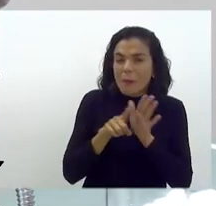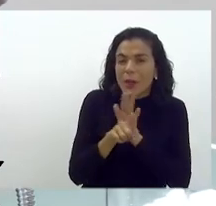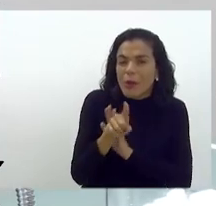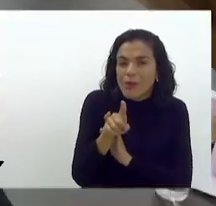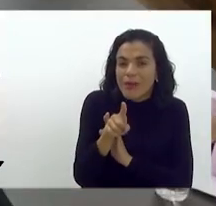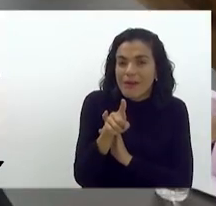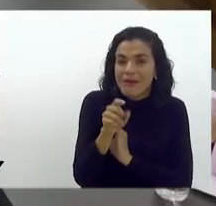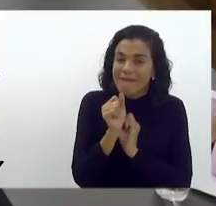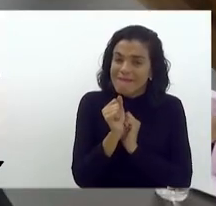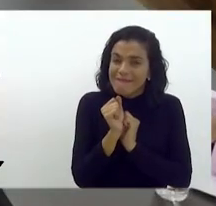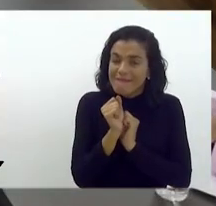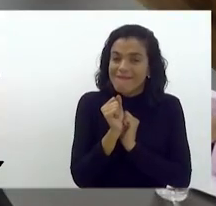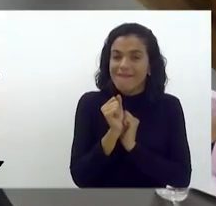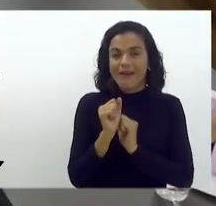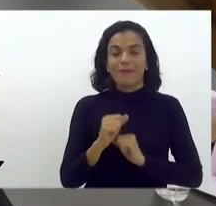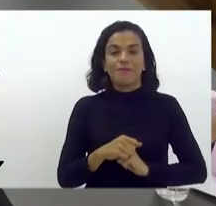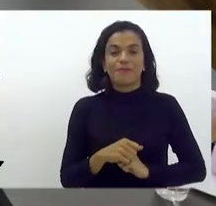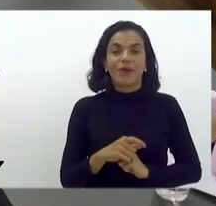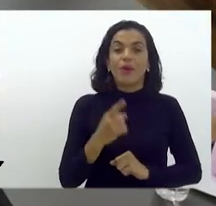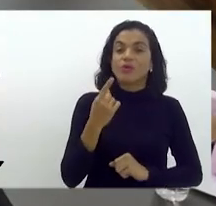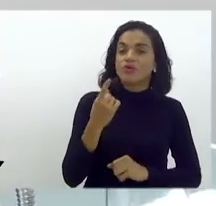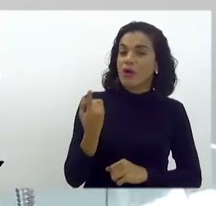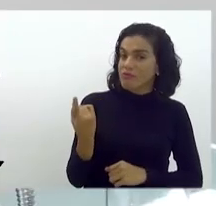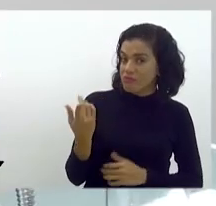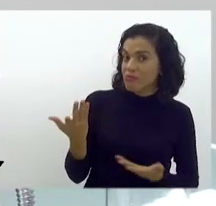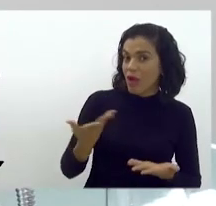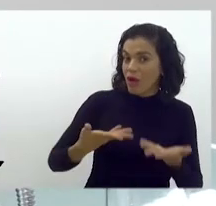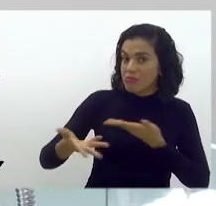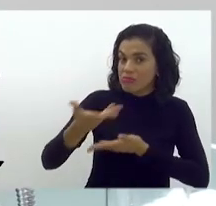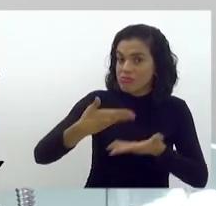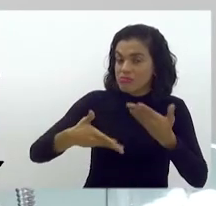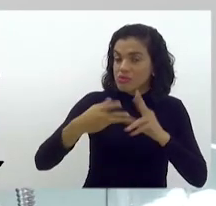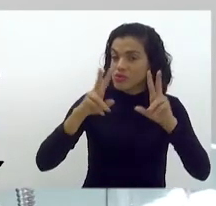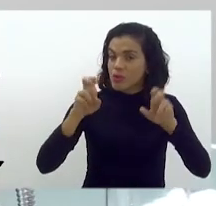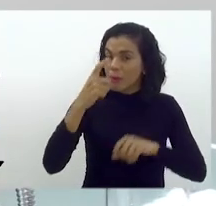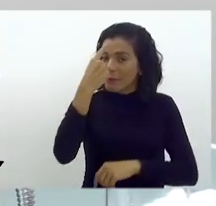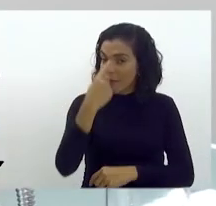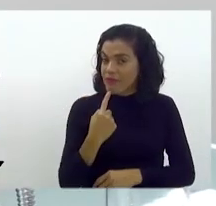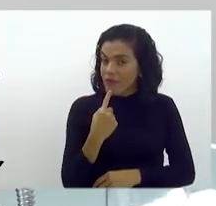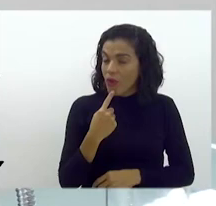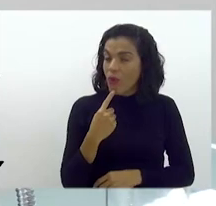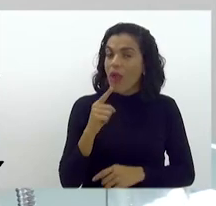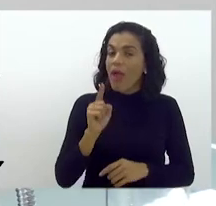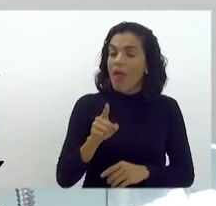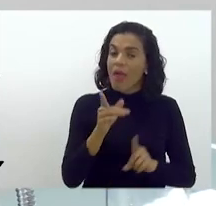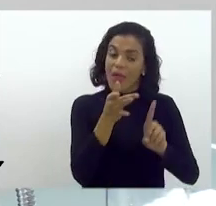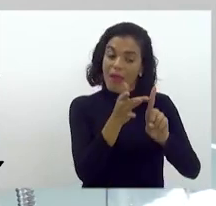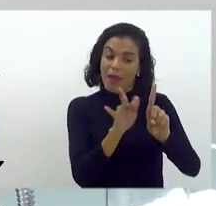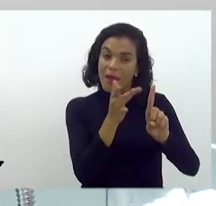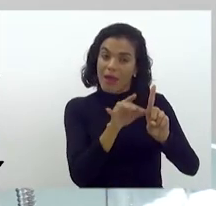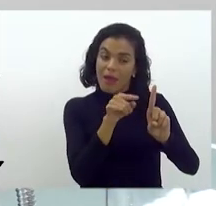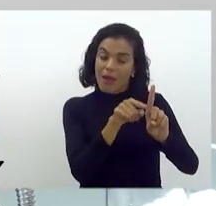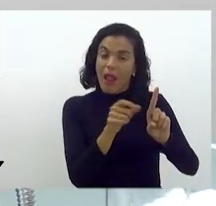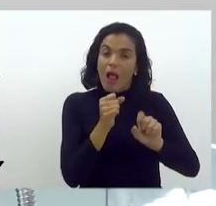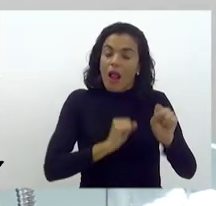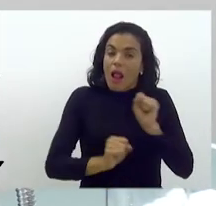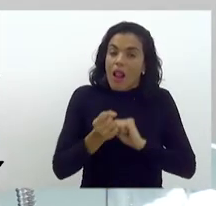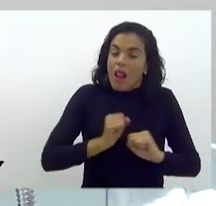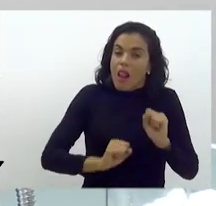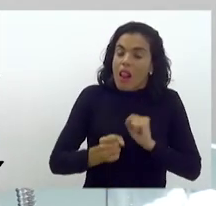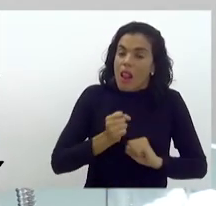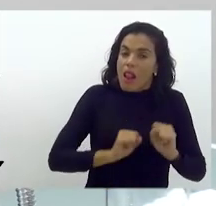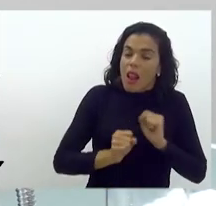para ele é o que está sendo colocado nessa questão do perfil é que eu acho que a vítima a ânsia que ela